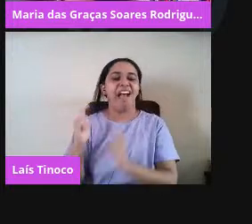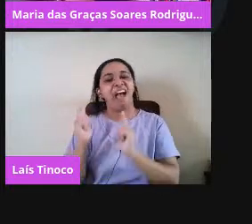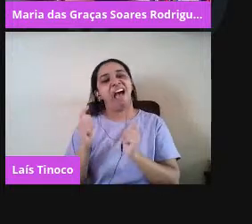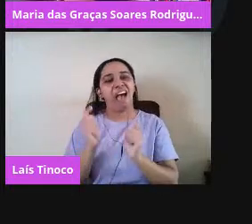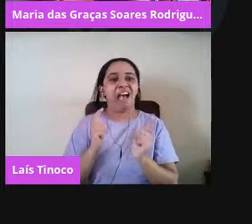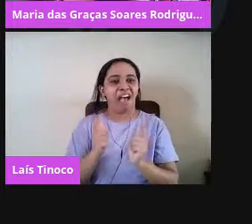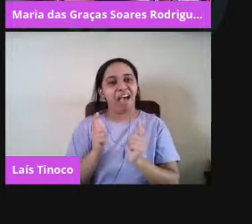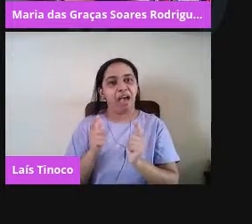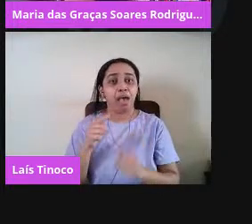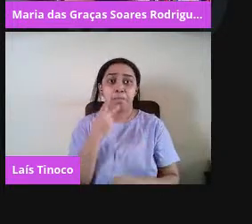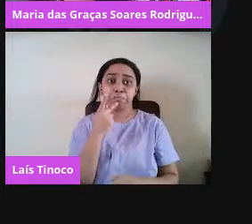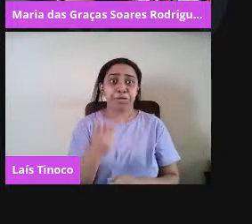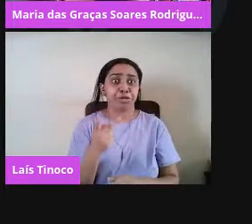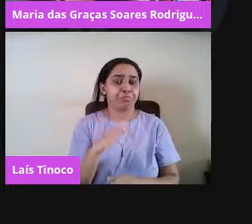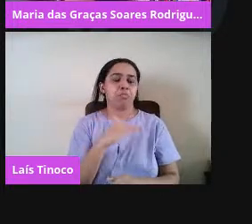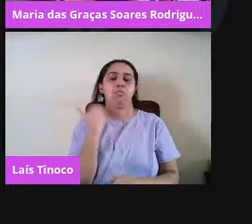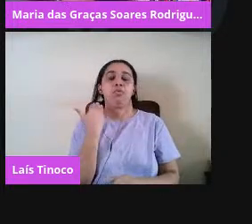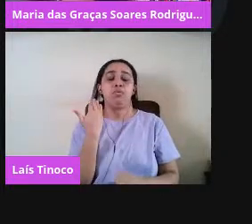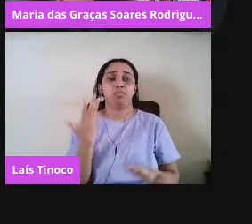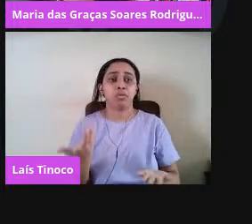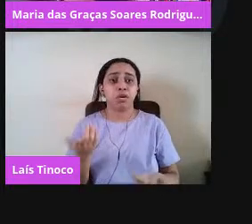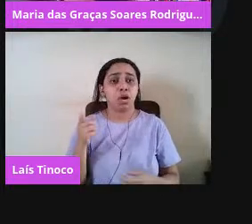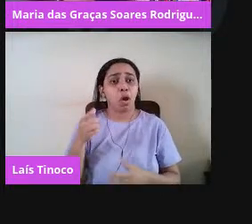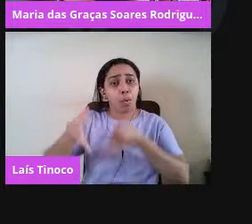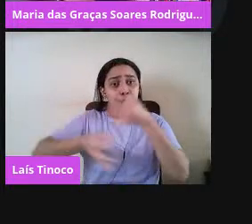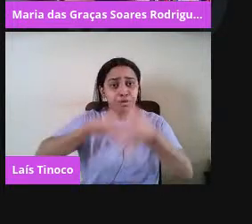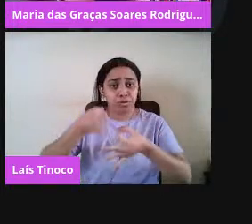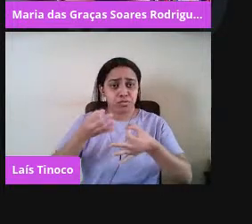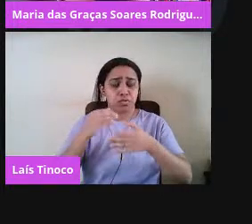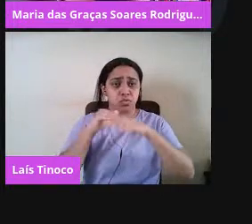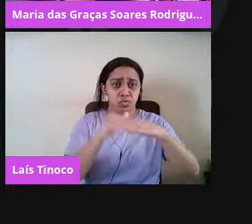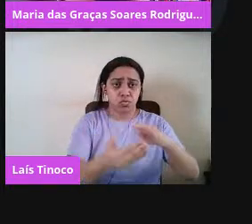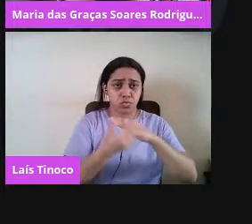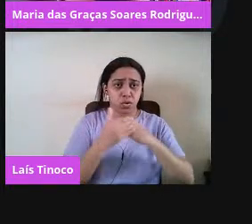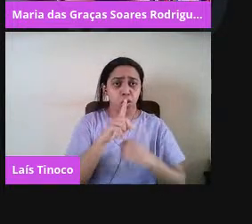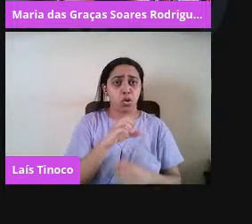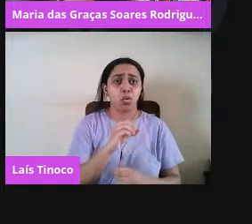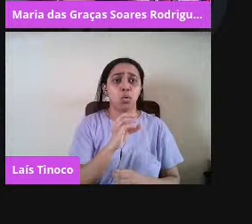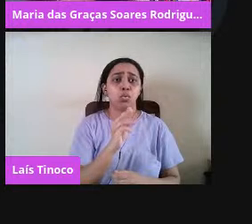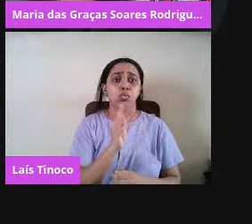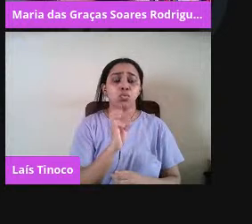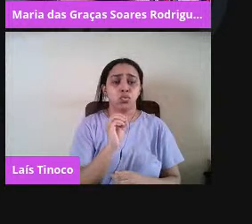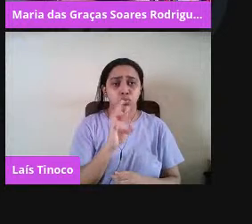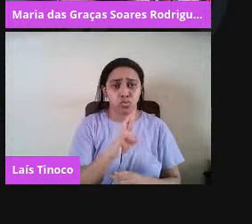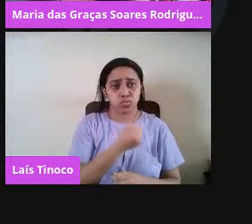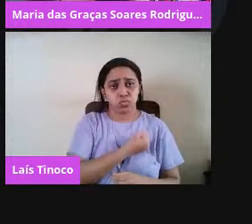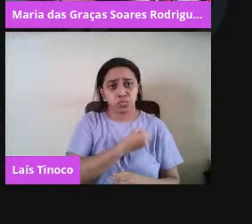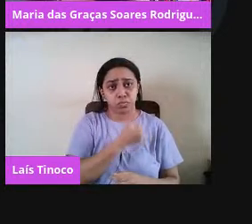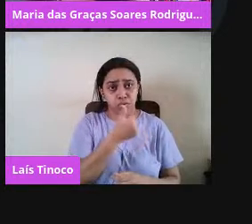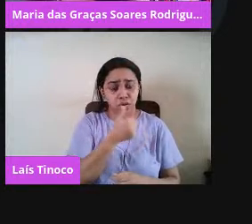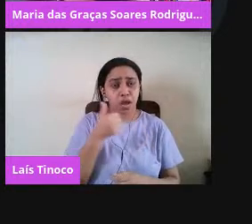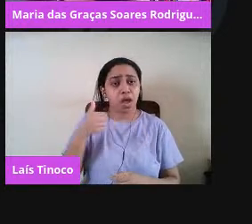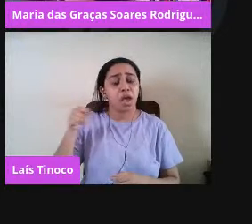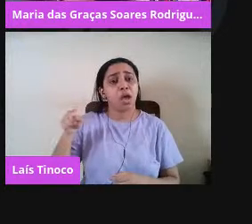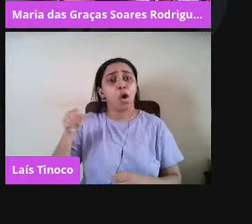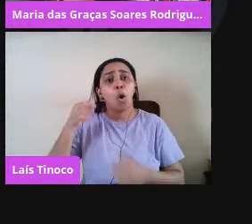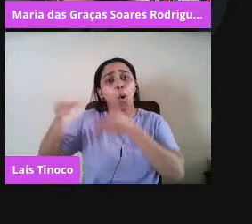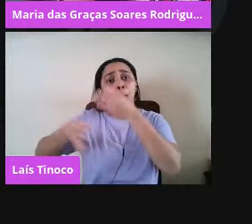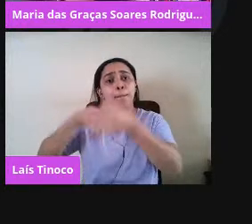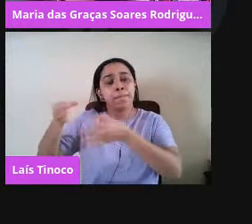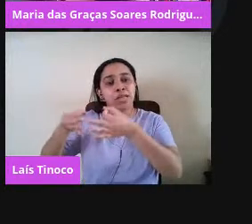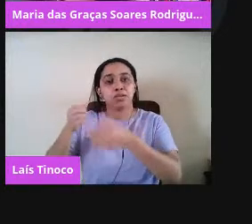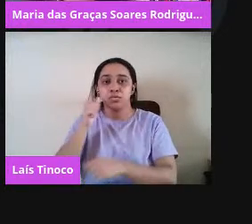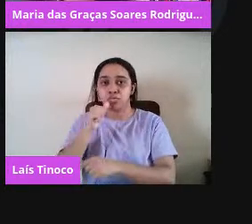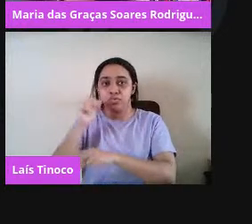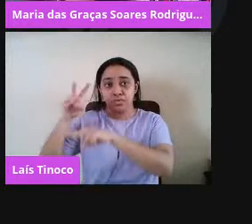aspas. Esse comentário do locutor enunciado primeiro tem por base um relato de uma das detentas transcrito ipsis